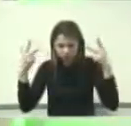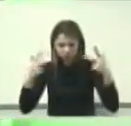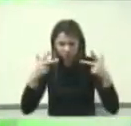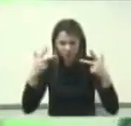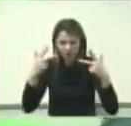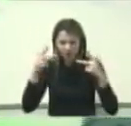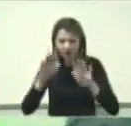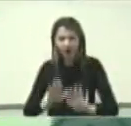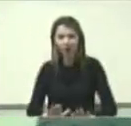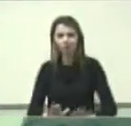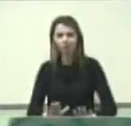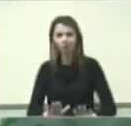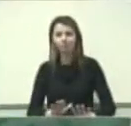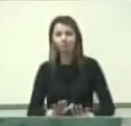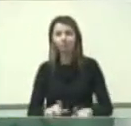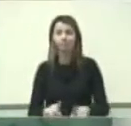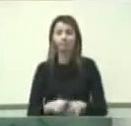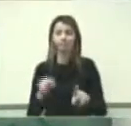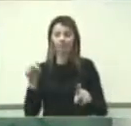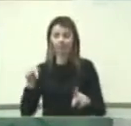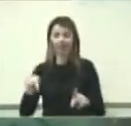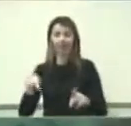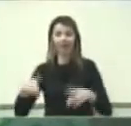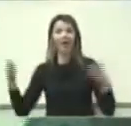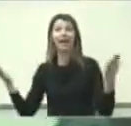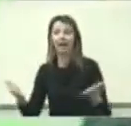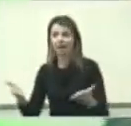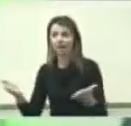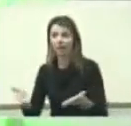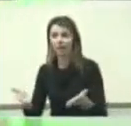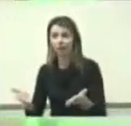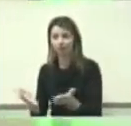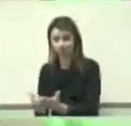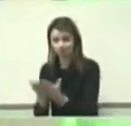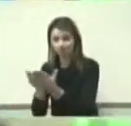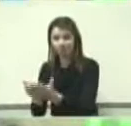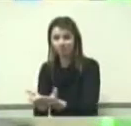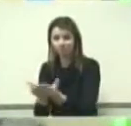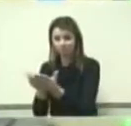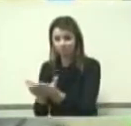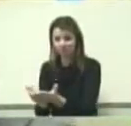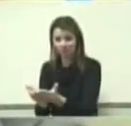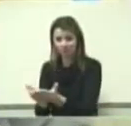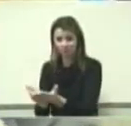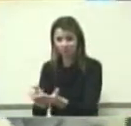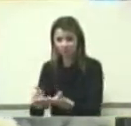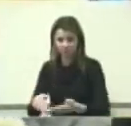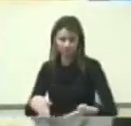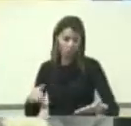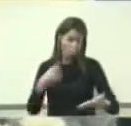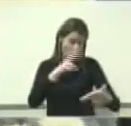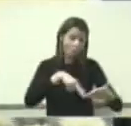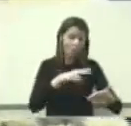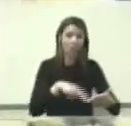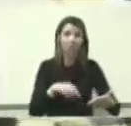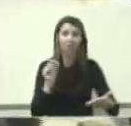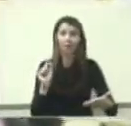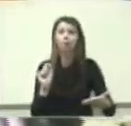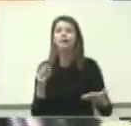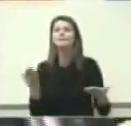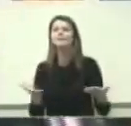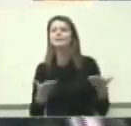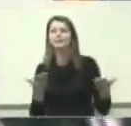mas esse segundo momento nessa passagem bíblica que nós estamos lendo esse texto em apreço e em tela